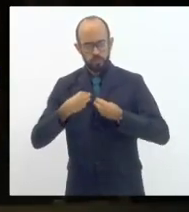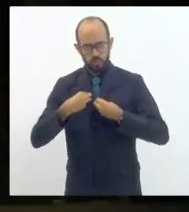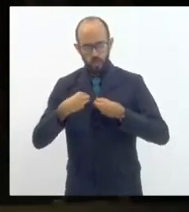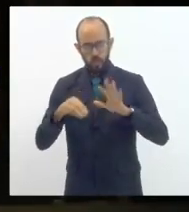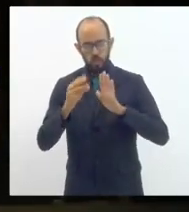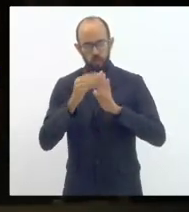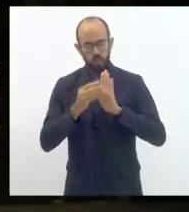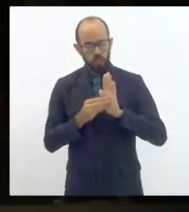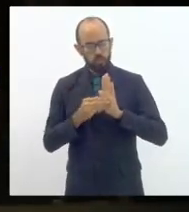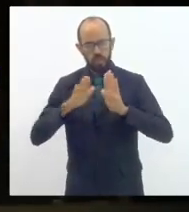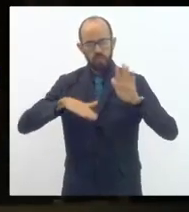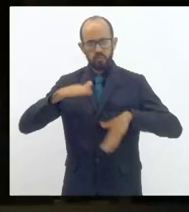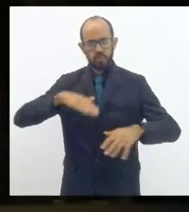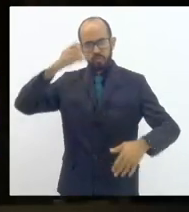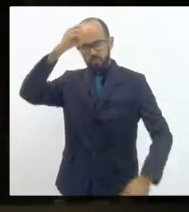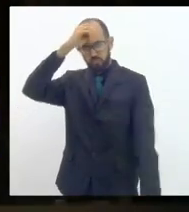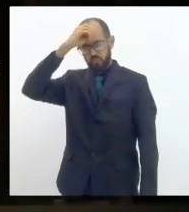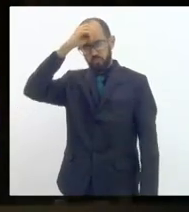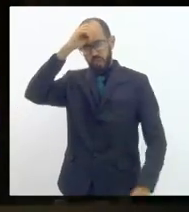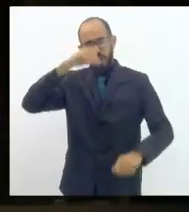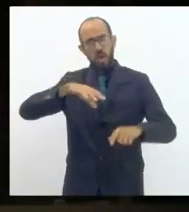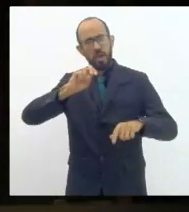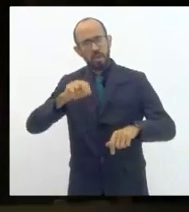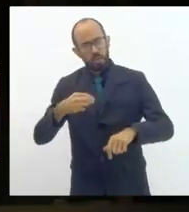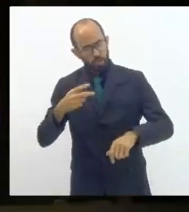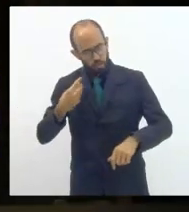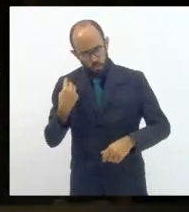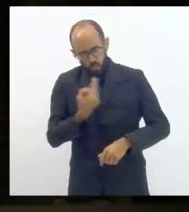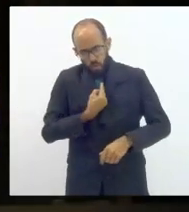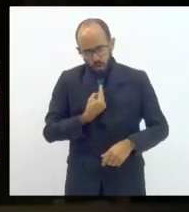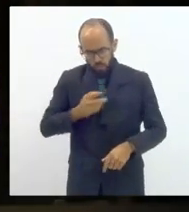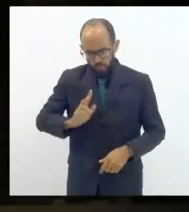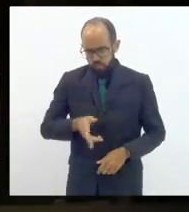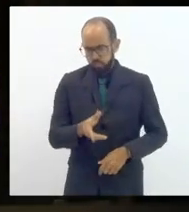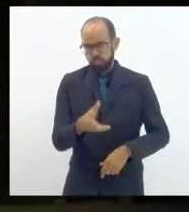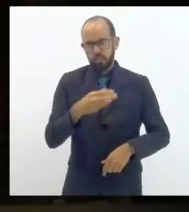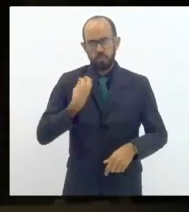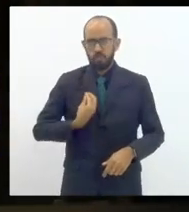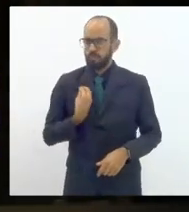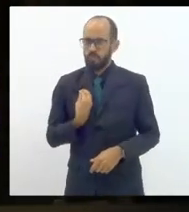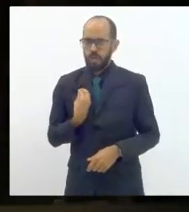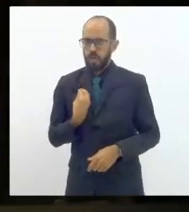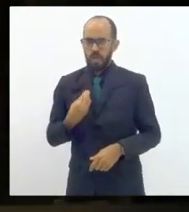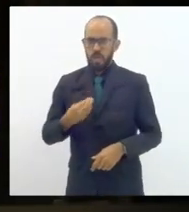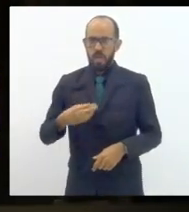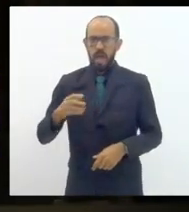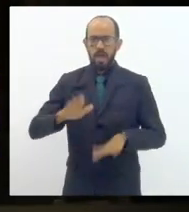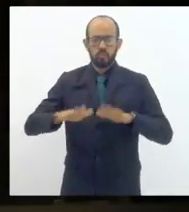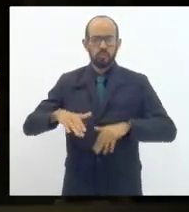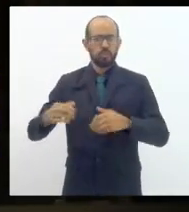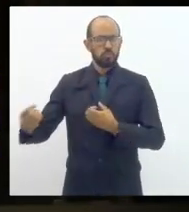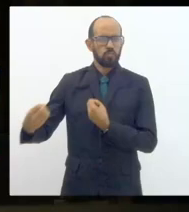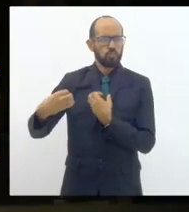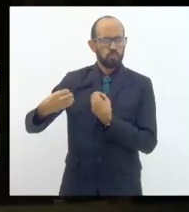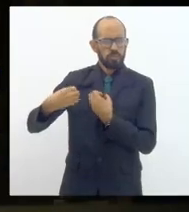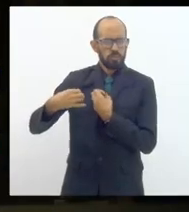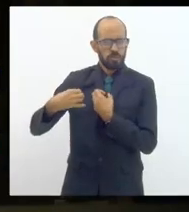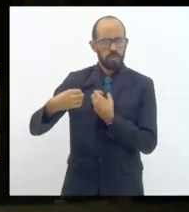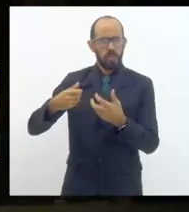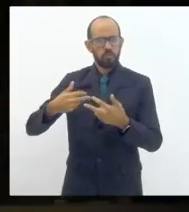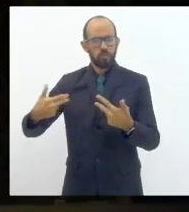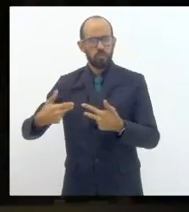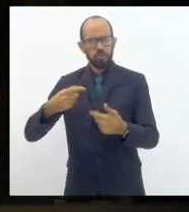não compreendemos e nós vivemos dessa forma. Nós não é ensinado para nós aquilo que nós